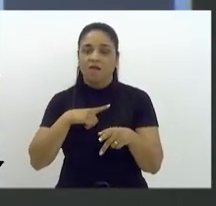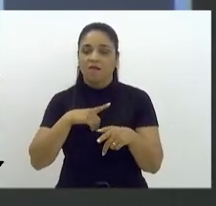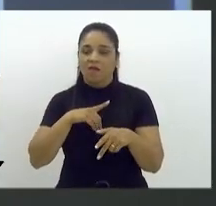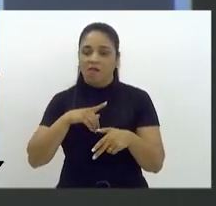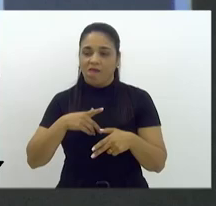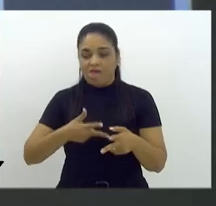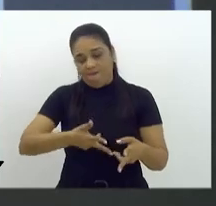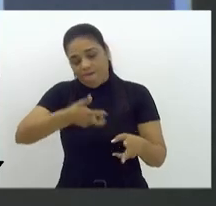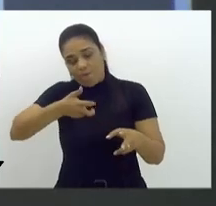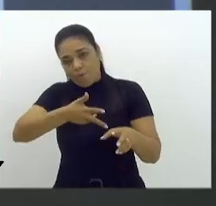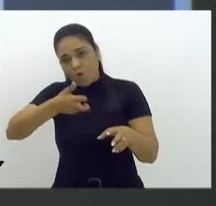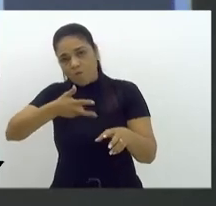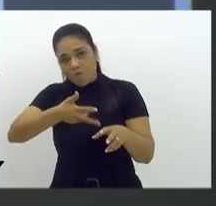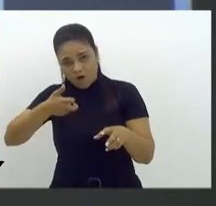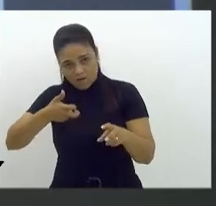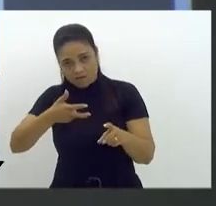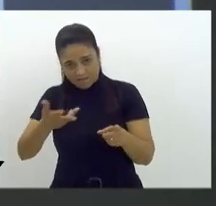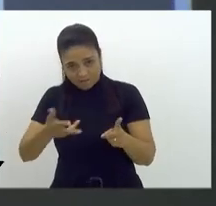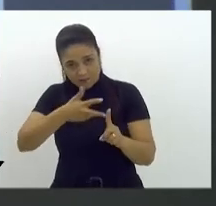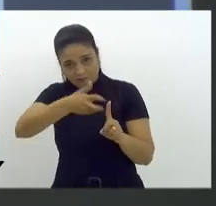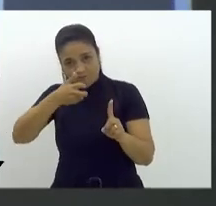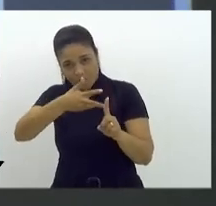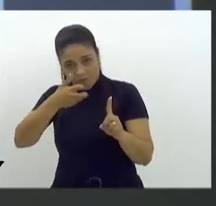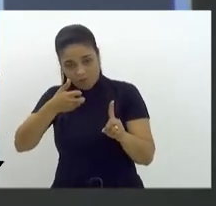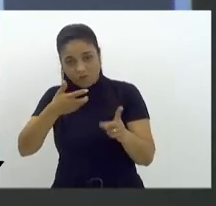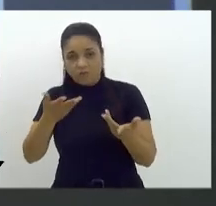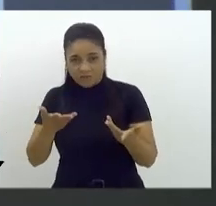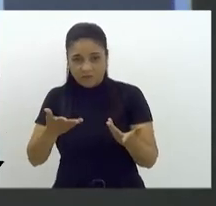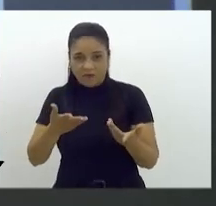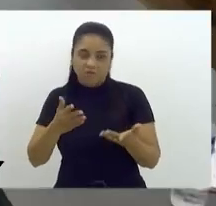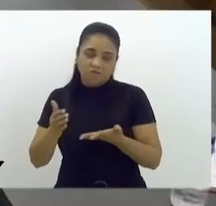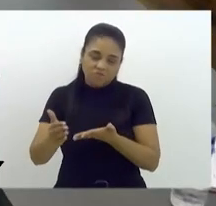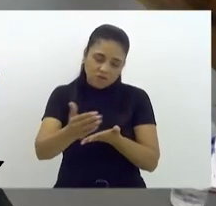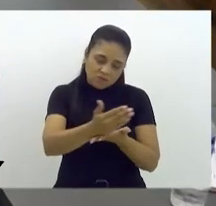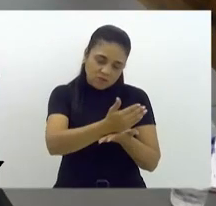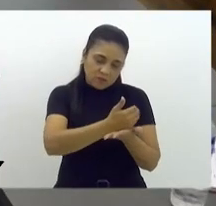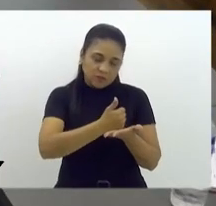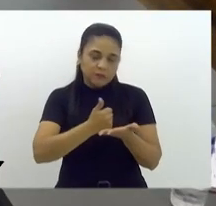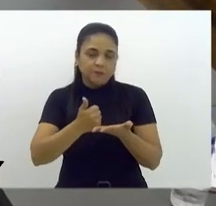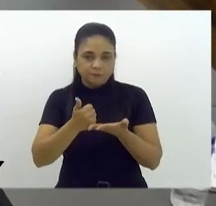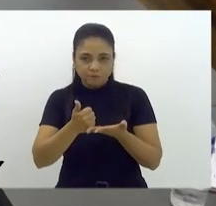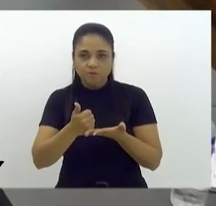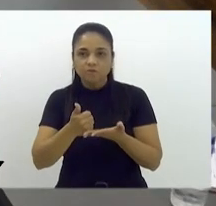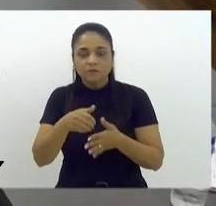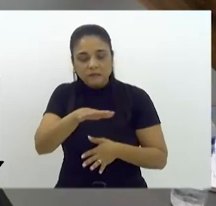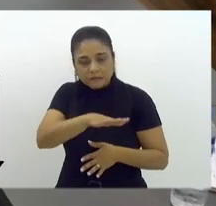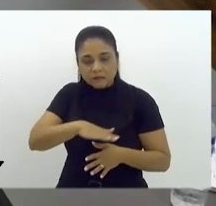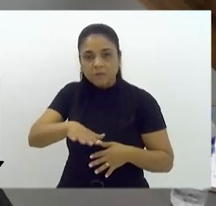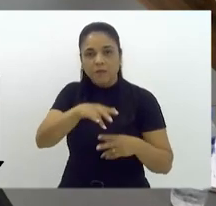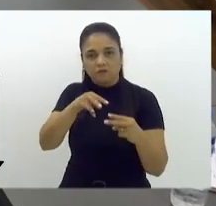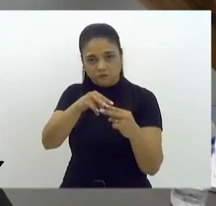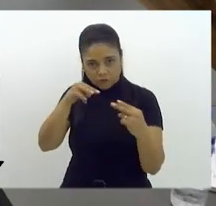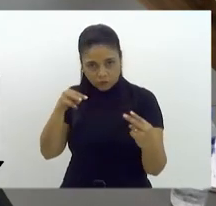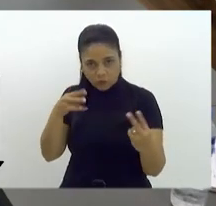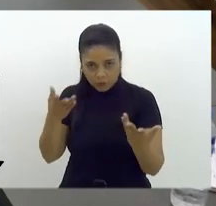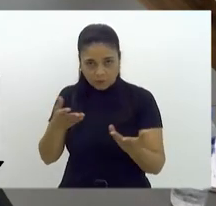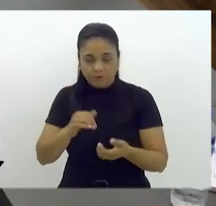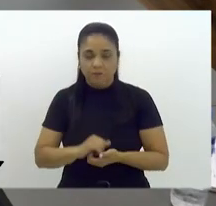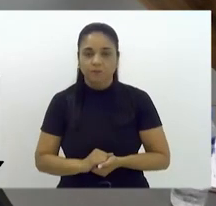são os principais figuras típicas que nós temos que nós recolhemos da nossa base de dados em ambiente virtual